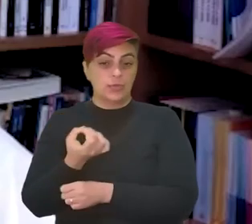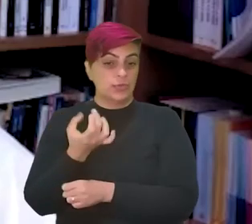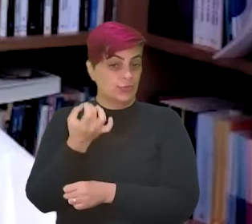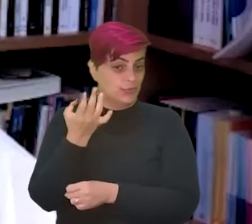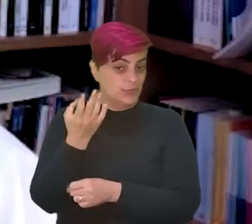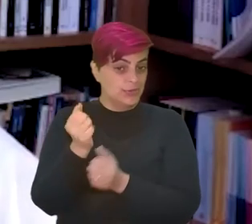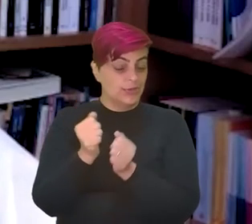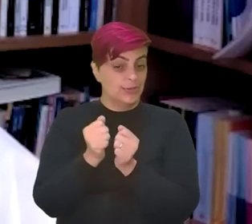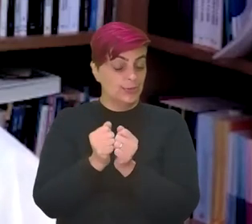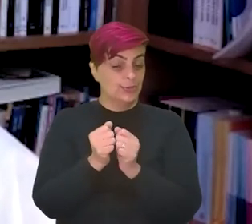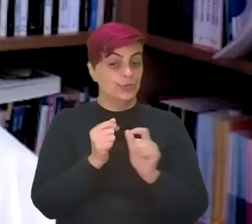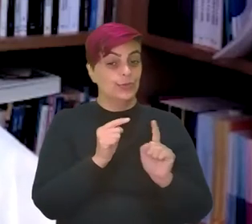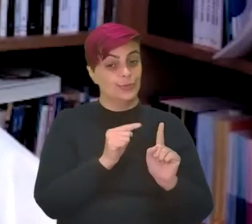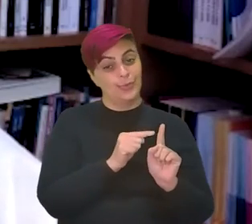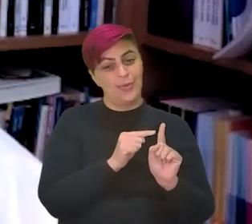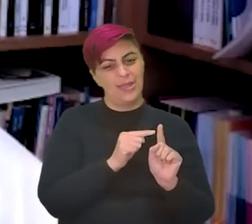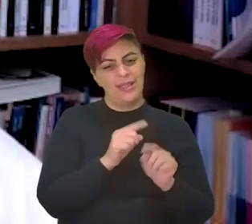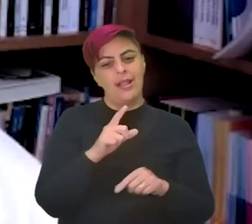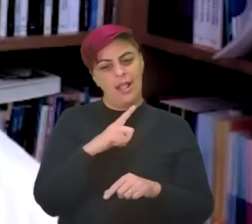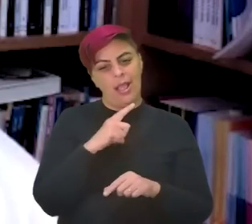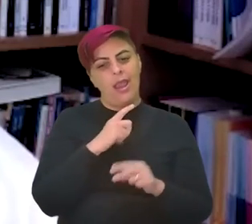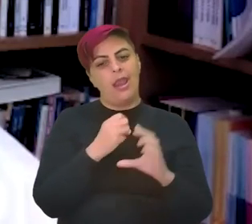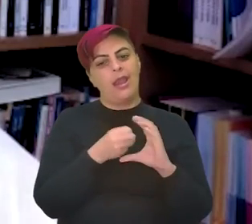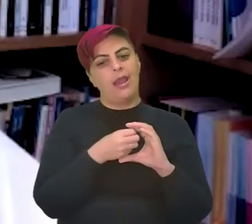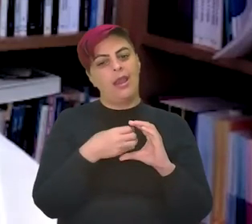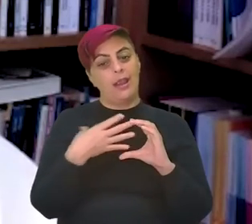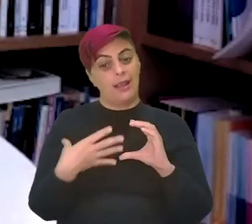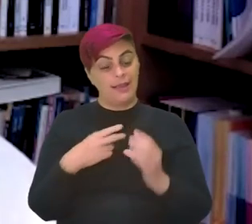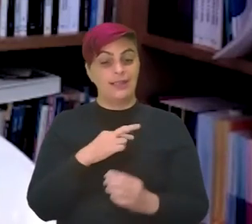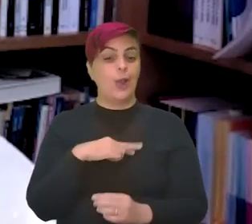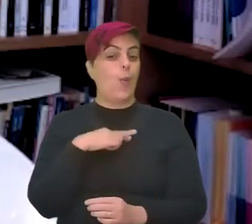um toque, obviamente, romantizado, porque